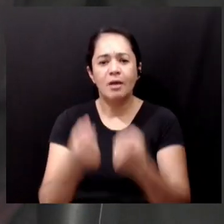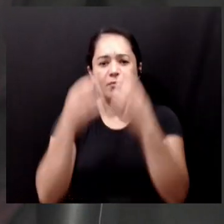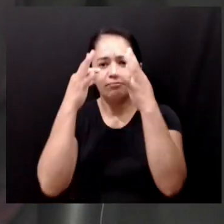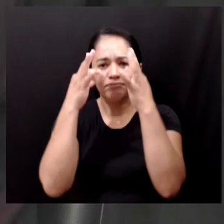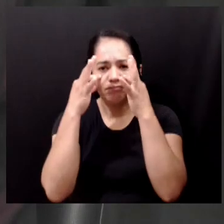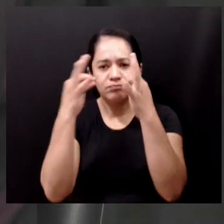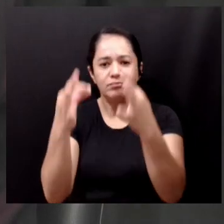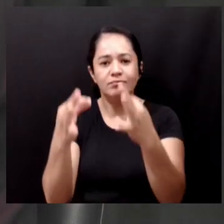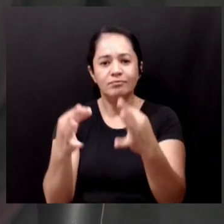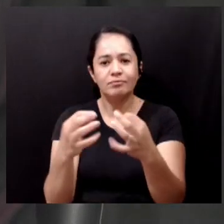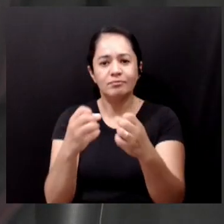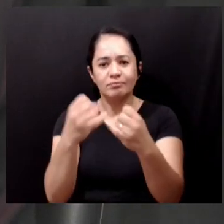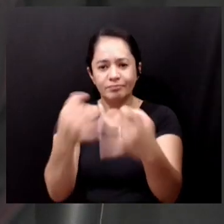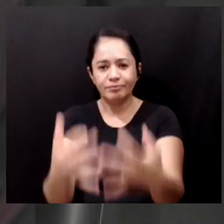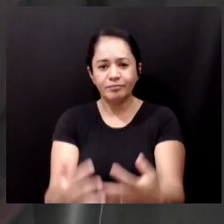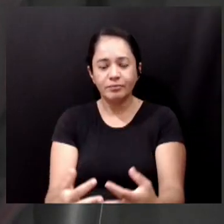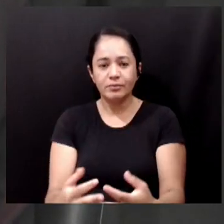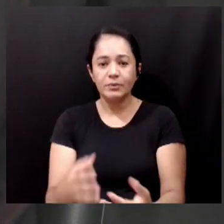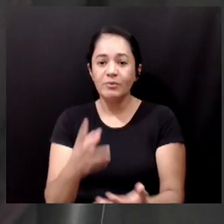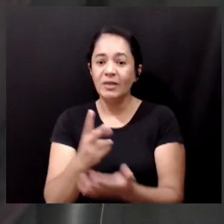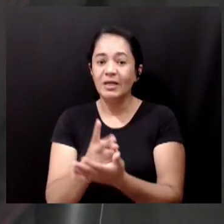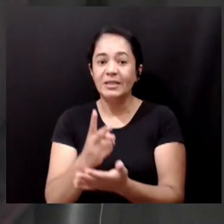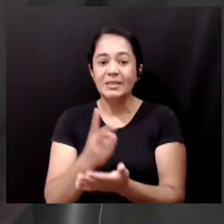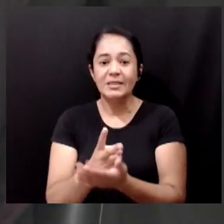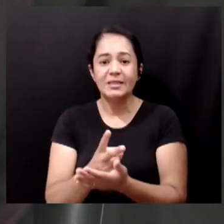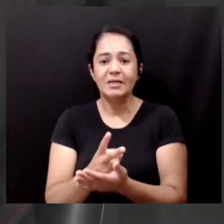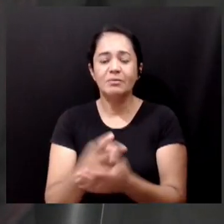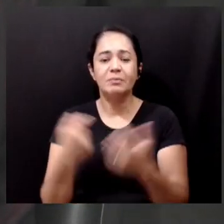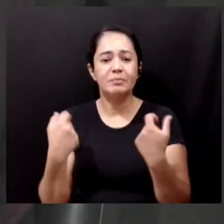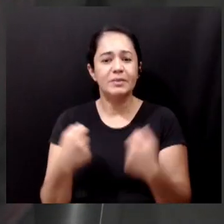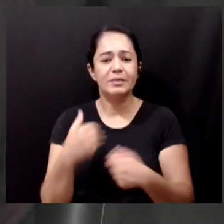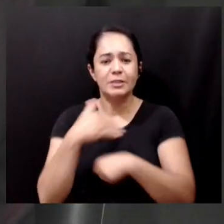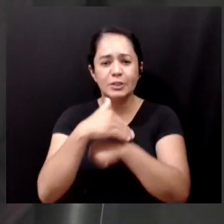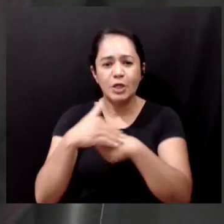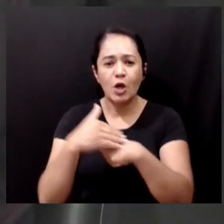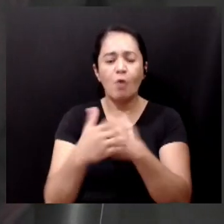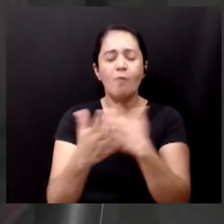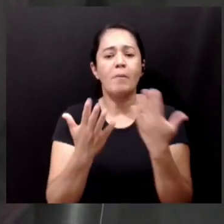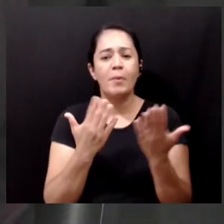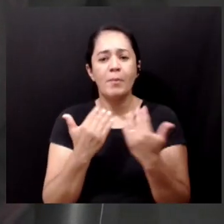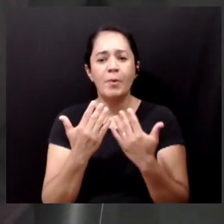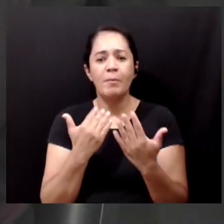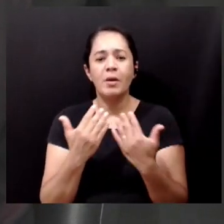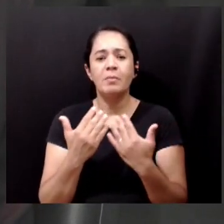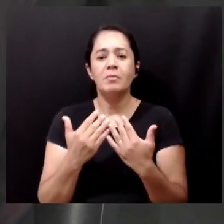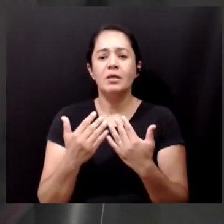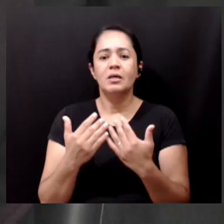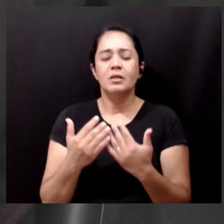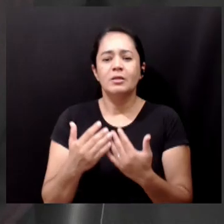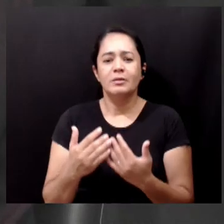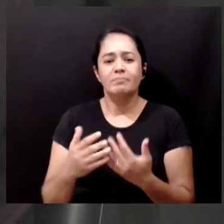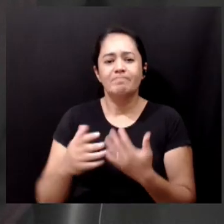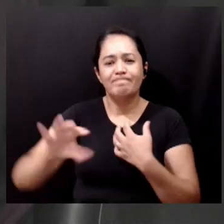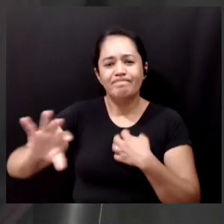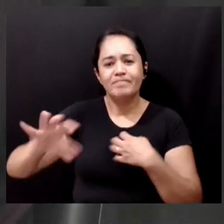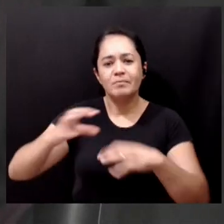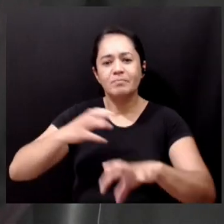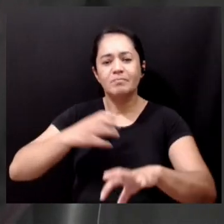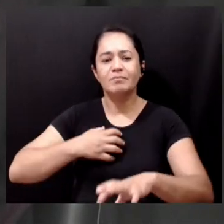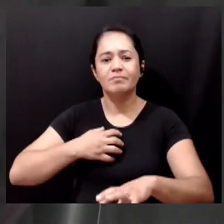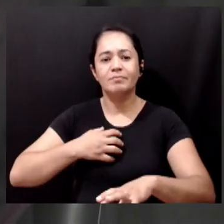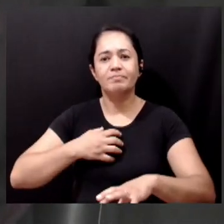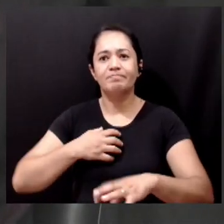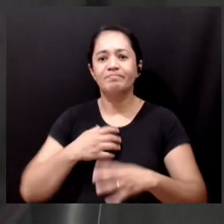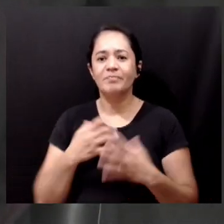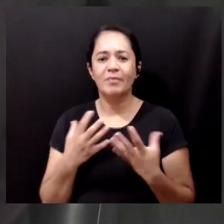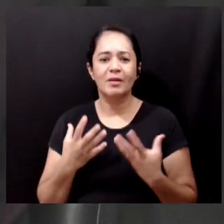sempre disposto ao diálogo. Sempre falar com as pessoas, conversar, sentir a dor. Esse eu acho que é o maior benefício que me